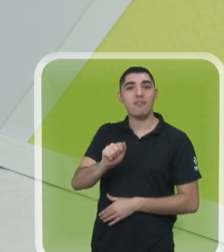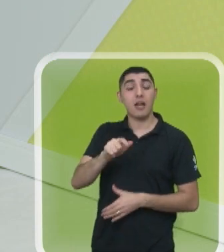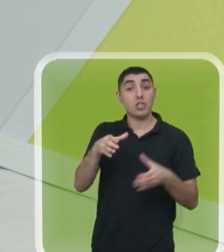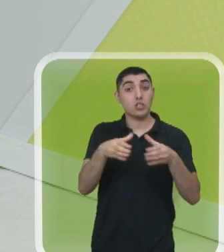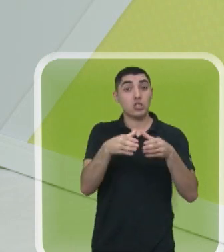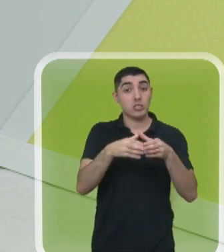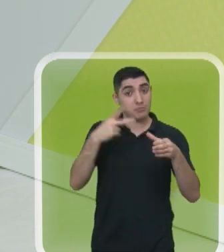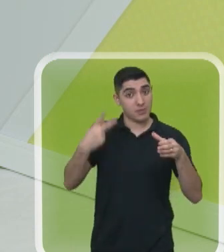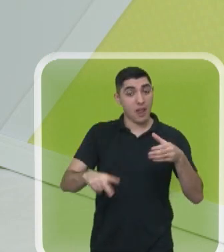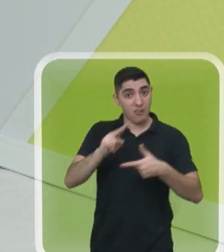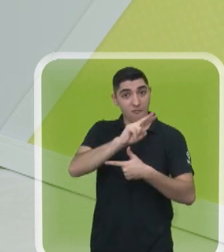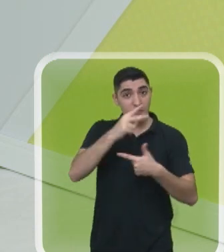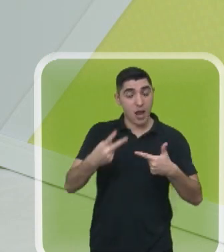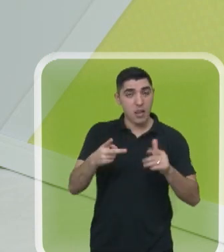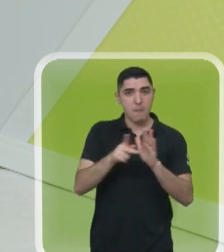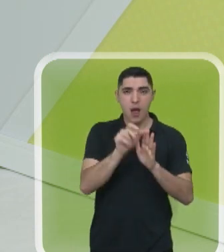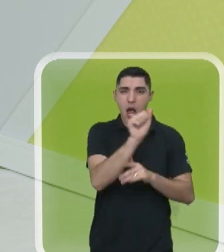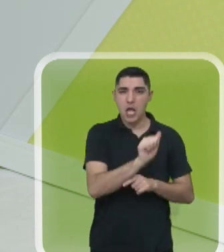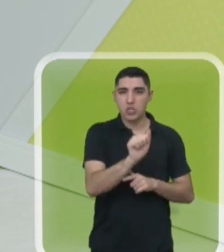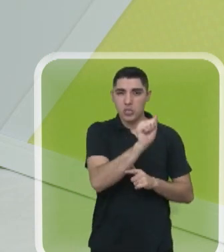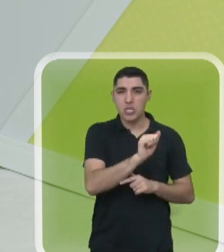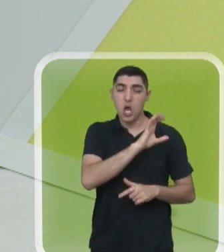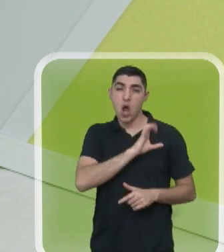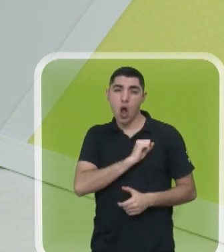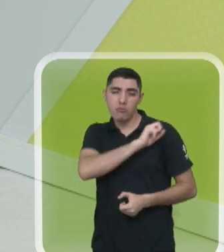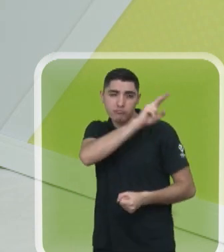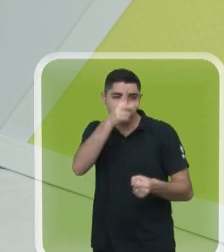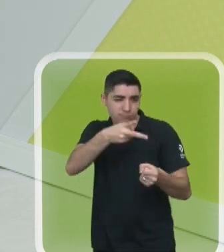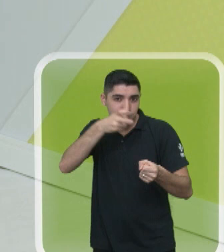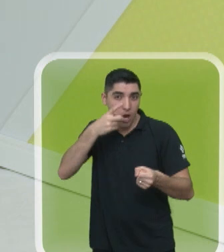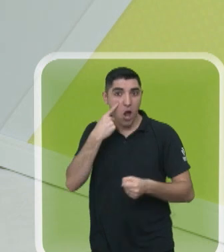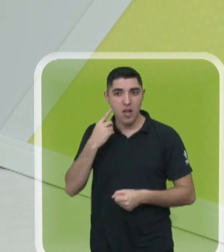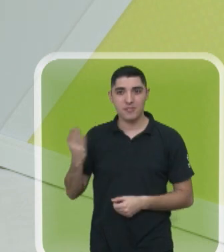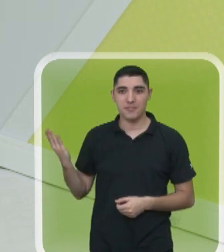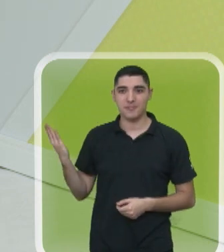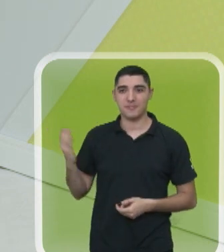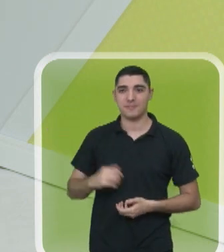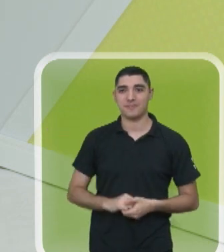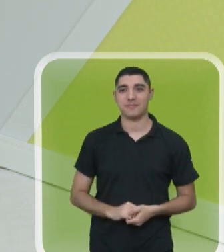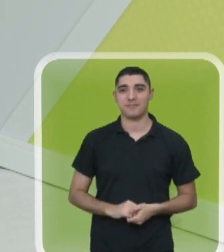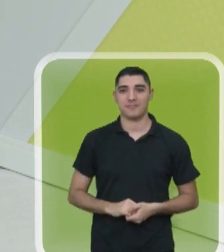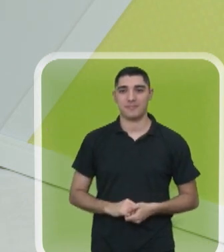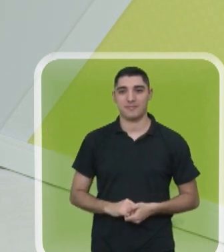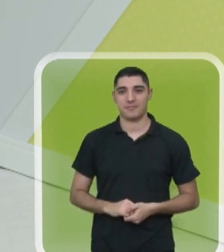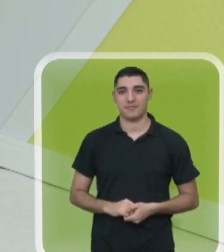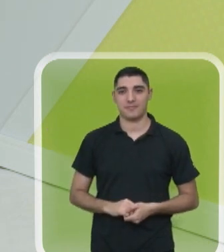associação esportiva criada pelos amantes do arco e flecha. Roda, Matheus!